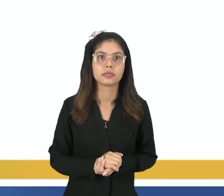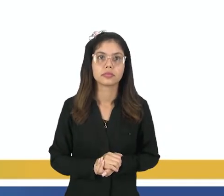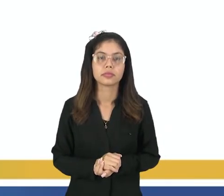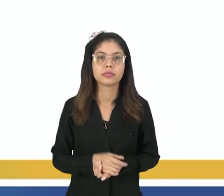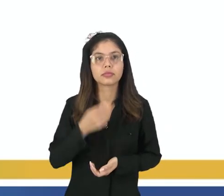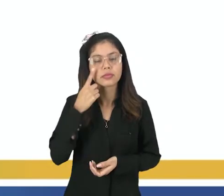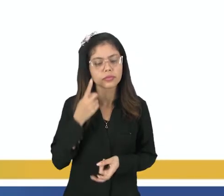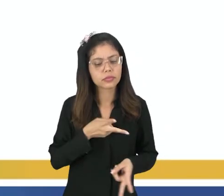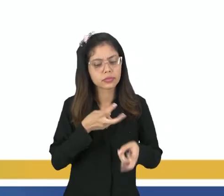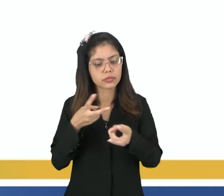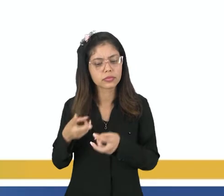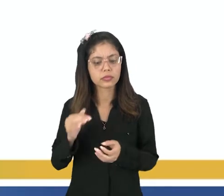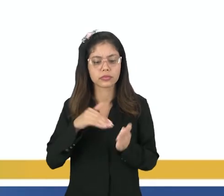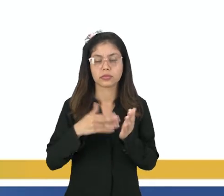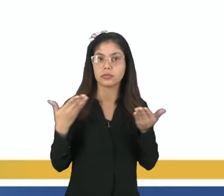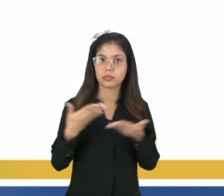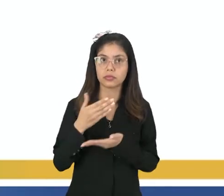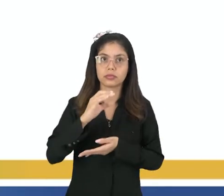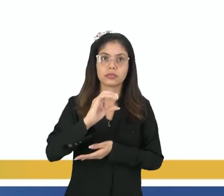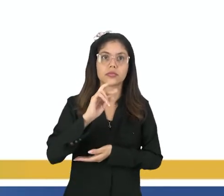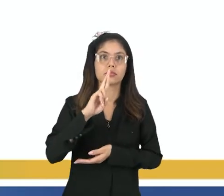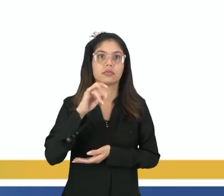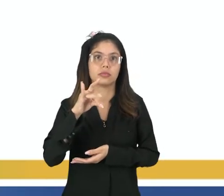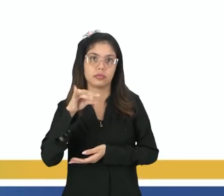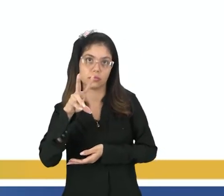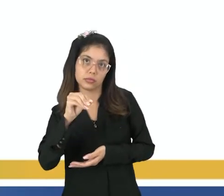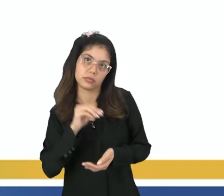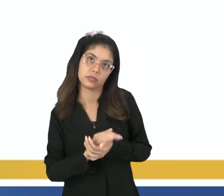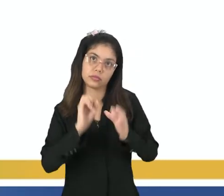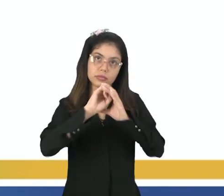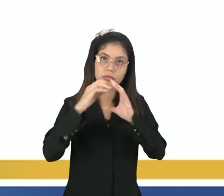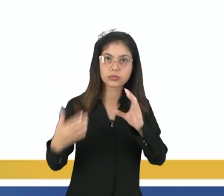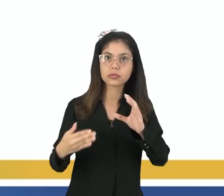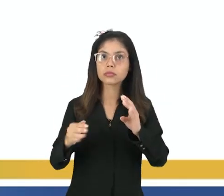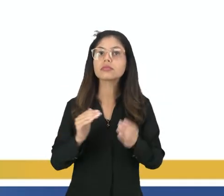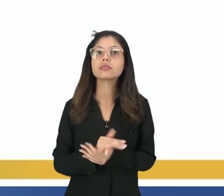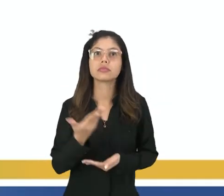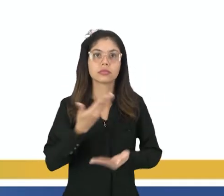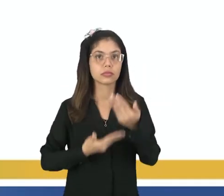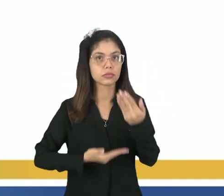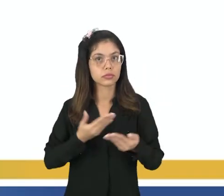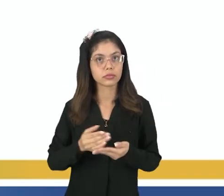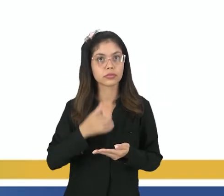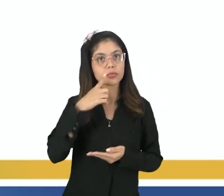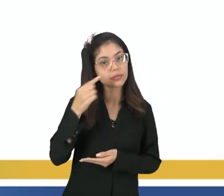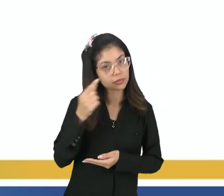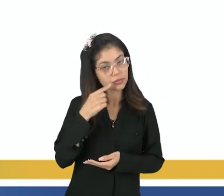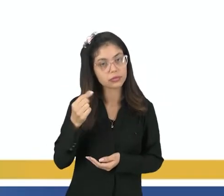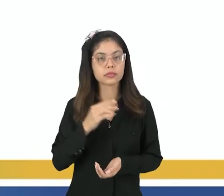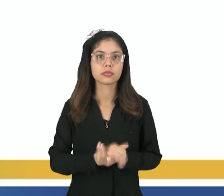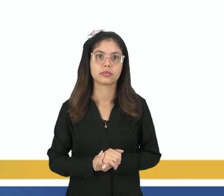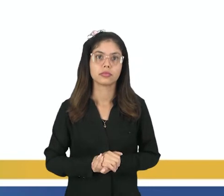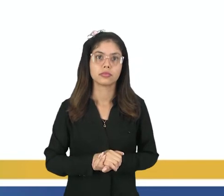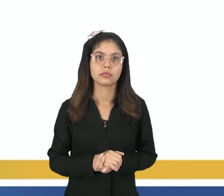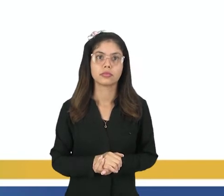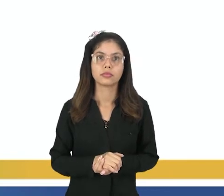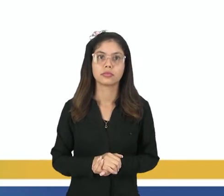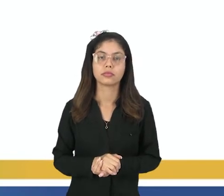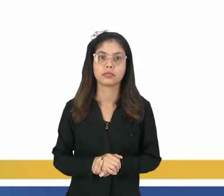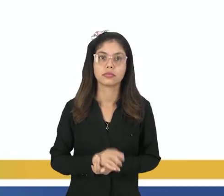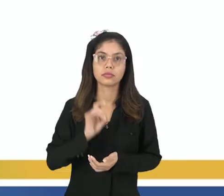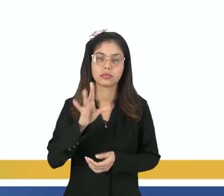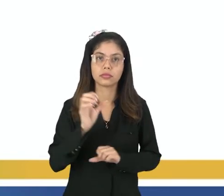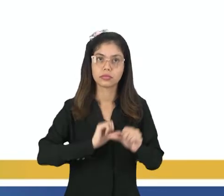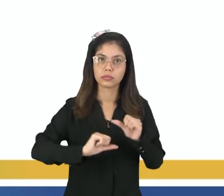E percebam que até aqui, até carnívoro, são características compartilhadas com o gato. Só